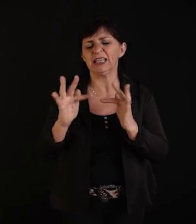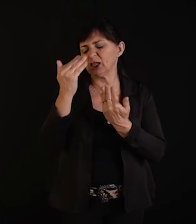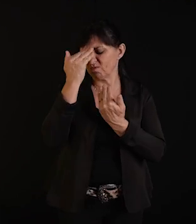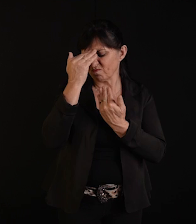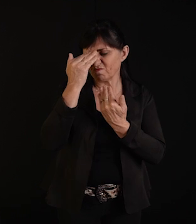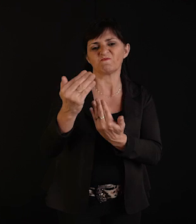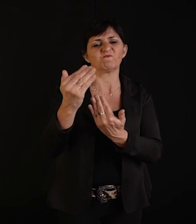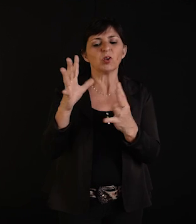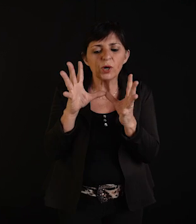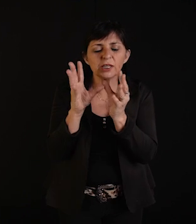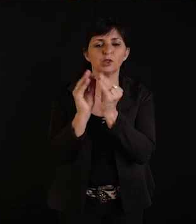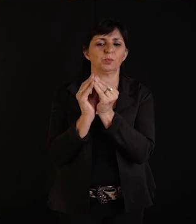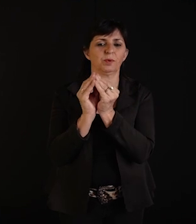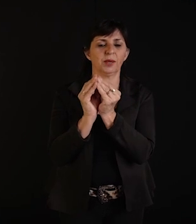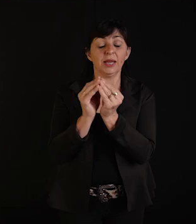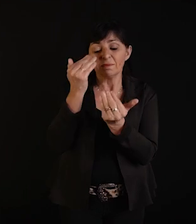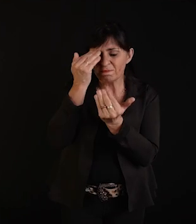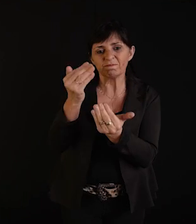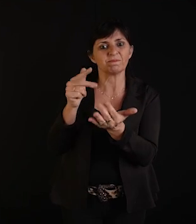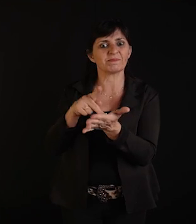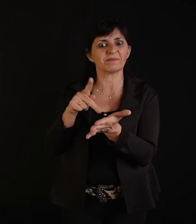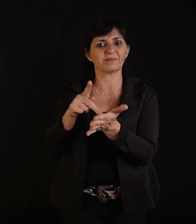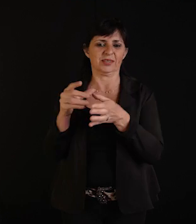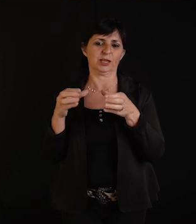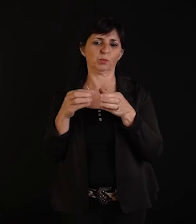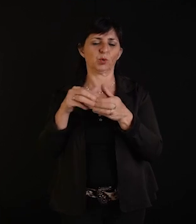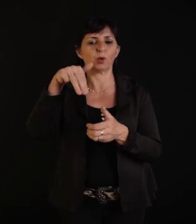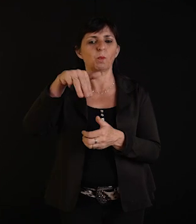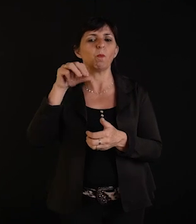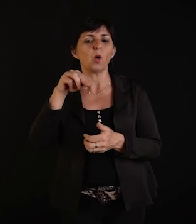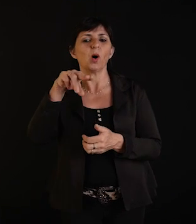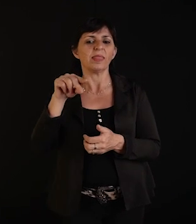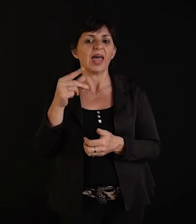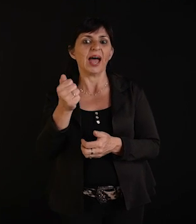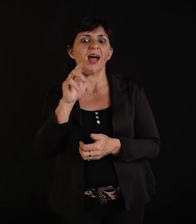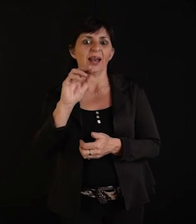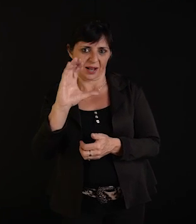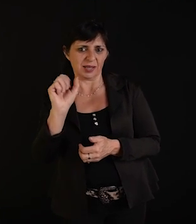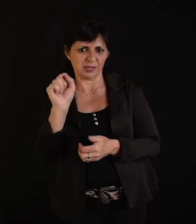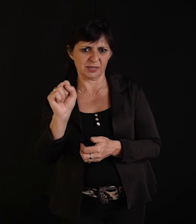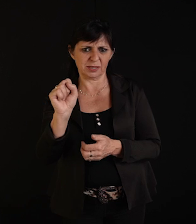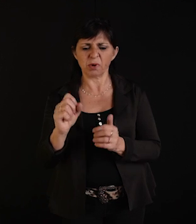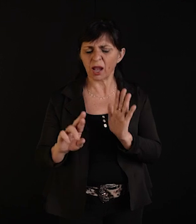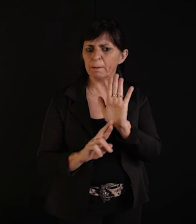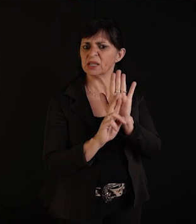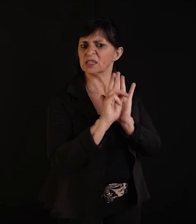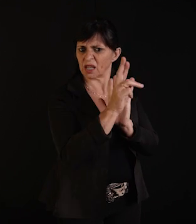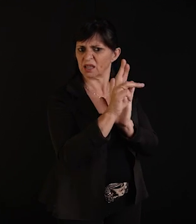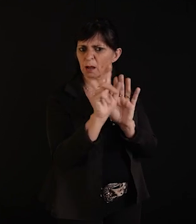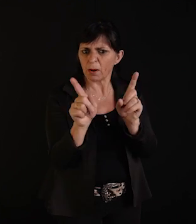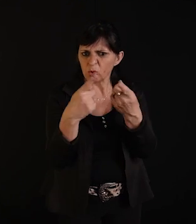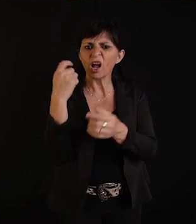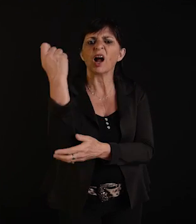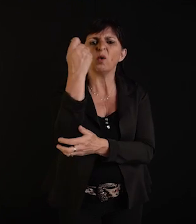tudo o que eu sinto pelos Monarcas, porque não só por representarem a música gaúcha do Sul, mas por representarem a